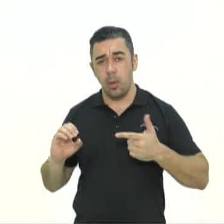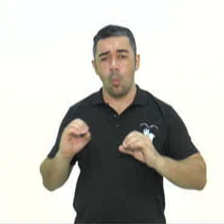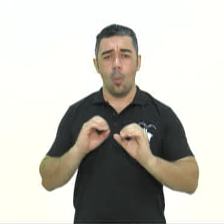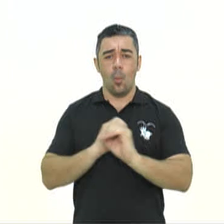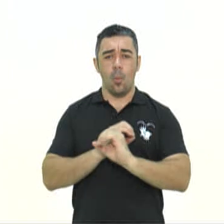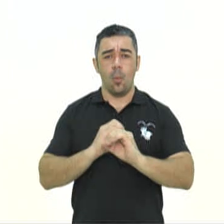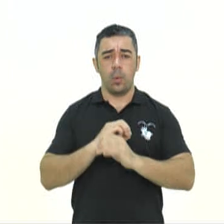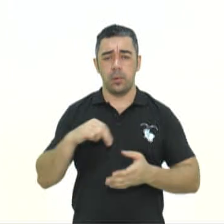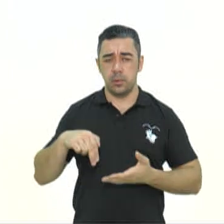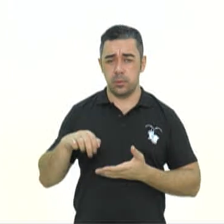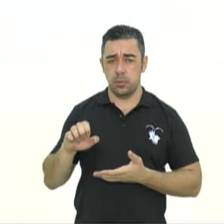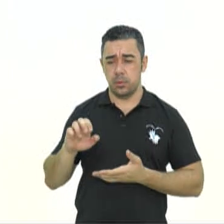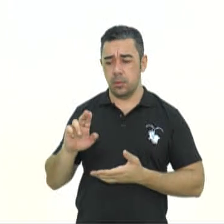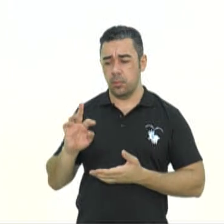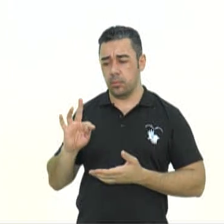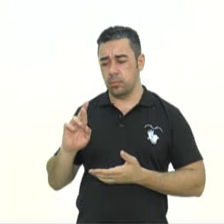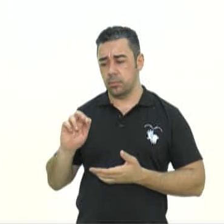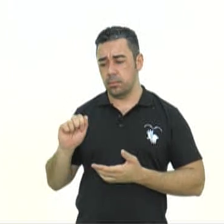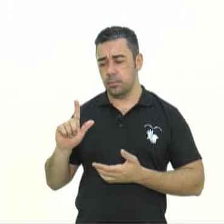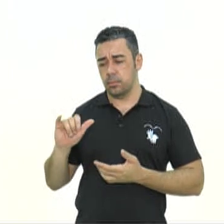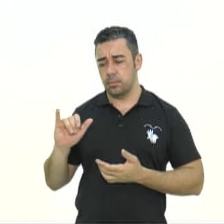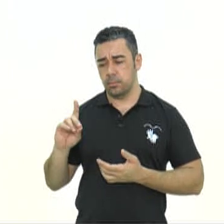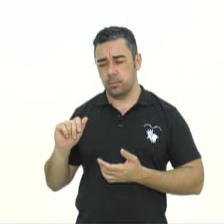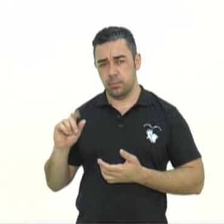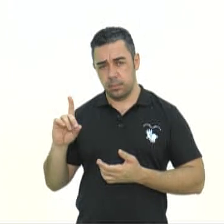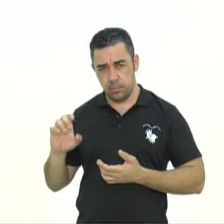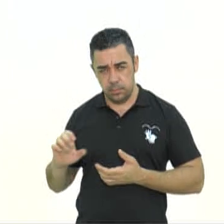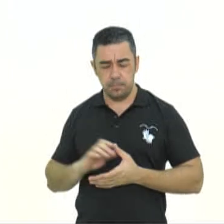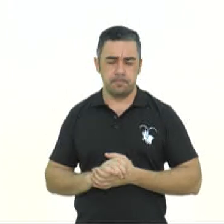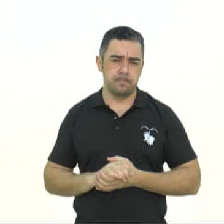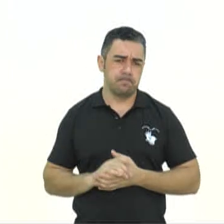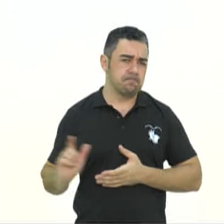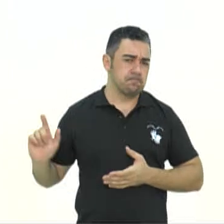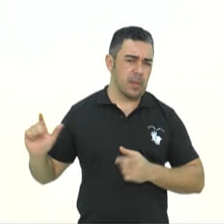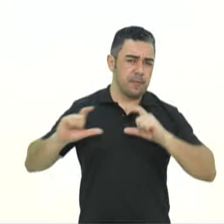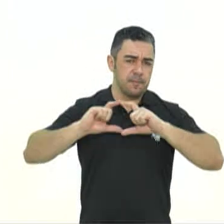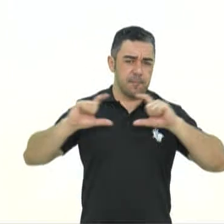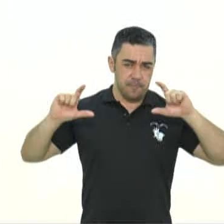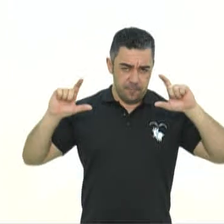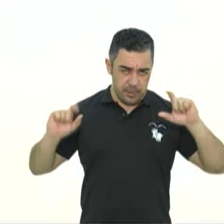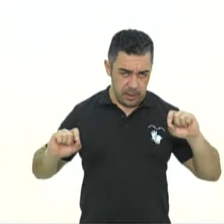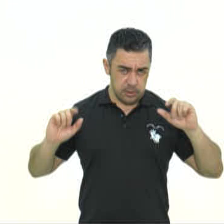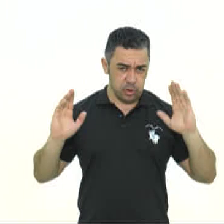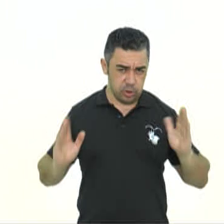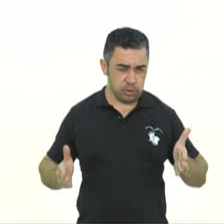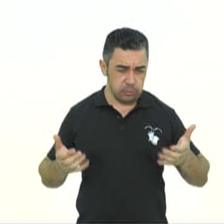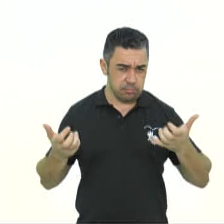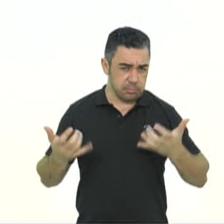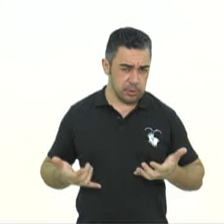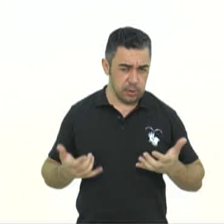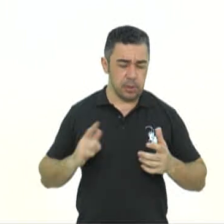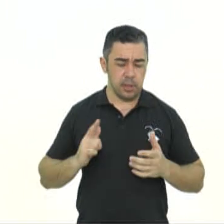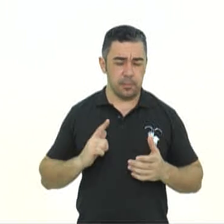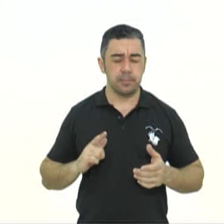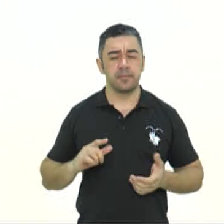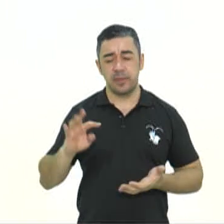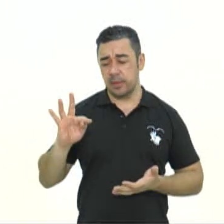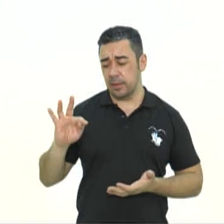neutralidade, certo? Então, na frase, temos de intensificar a cooperação entre os